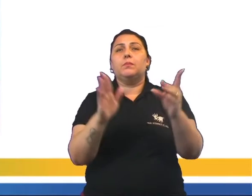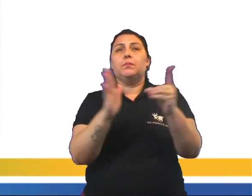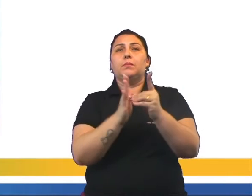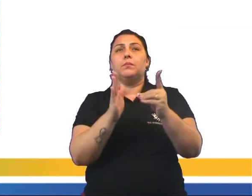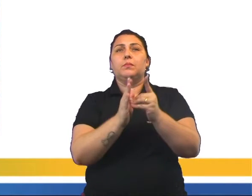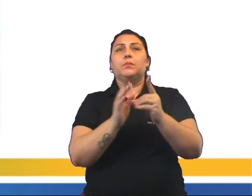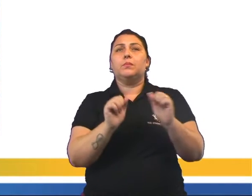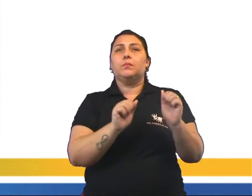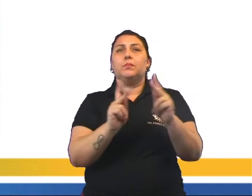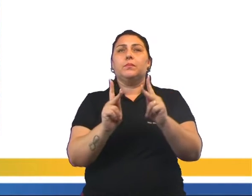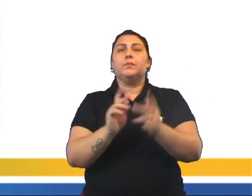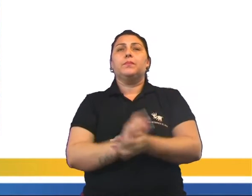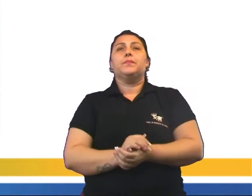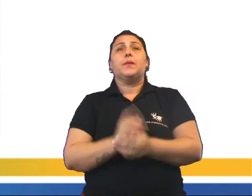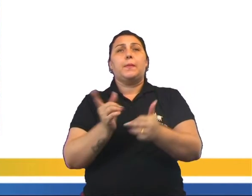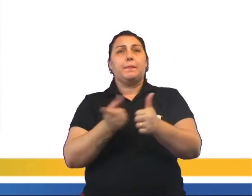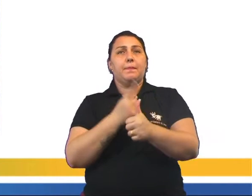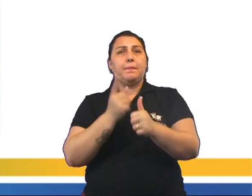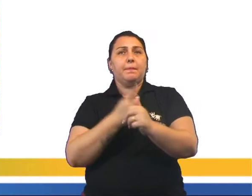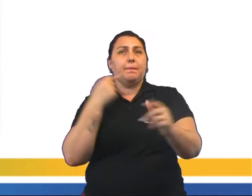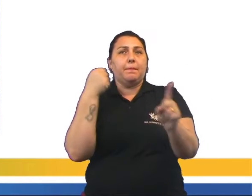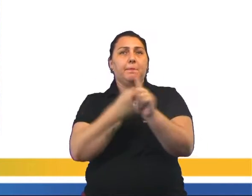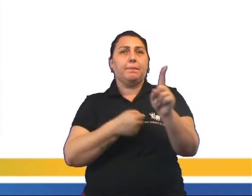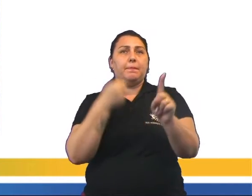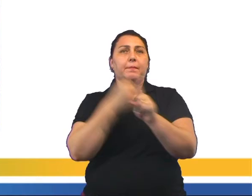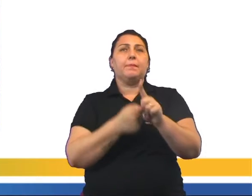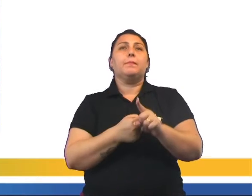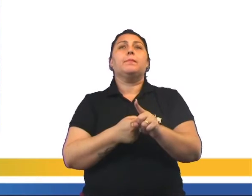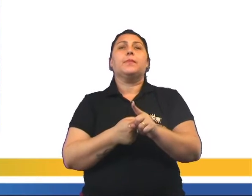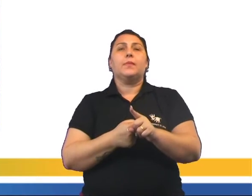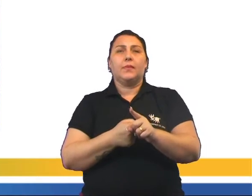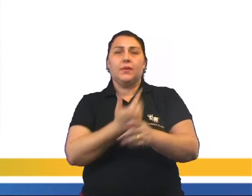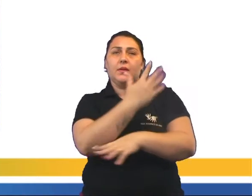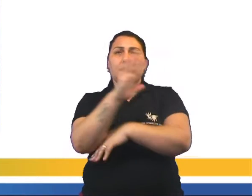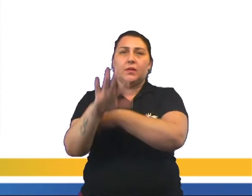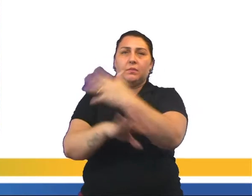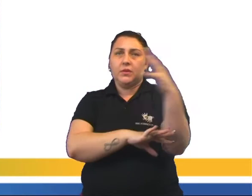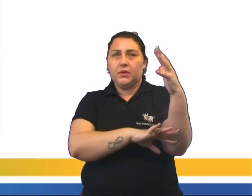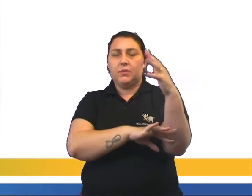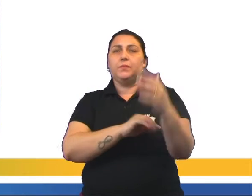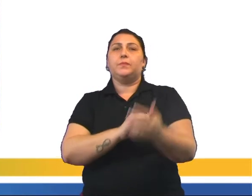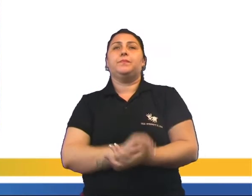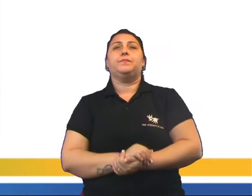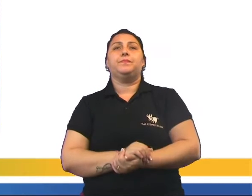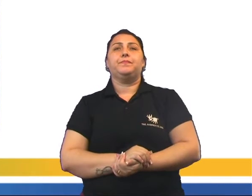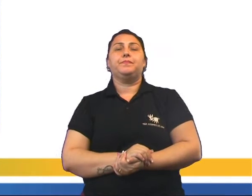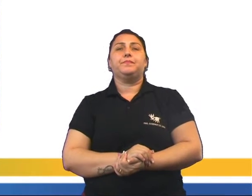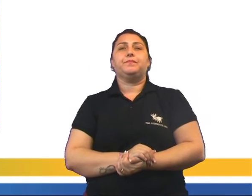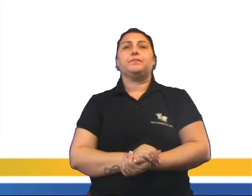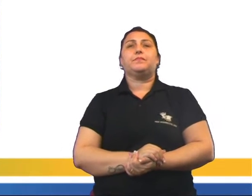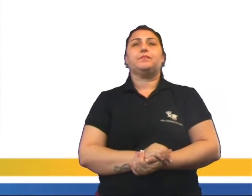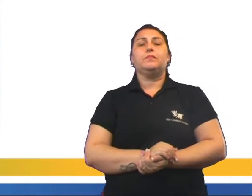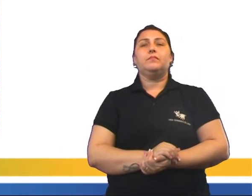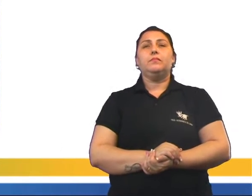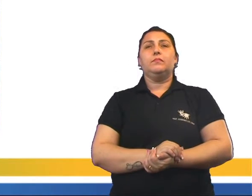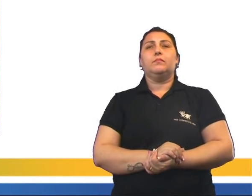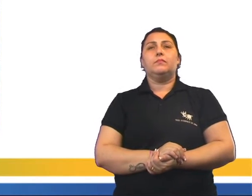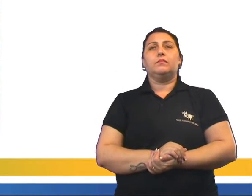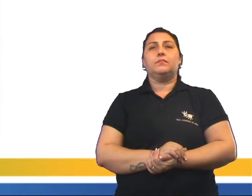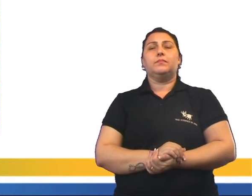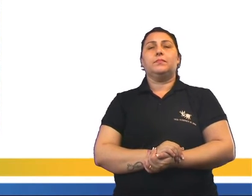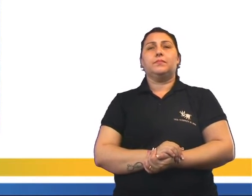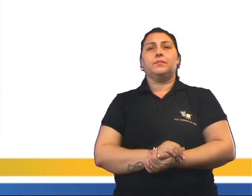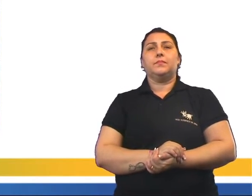indígena, ok? Um primeiro impacto que deve ser considerado é o ambiental, quando a gente fala assim sobre a questão